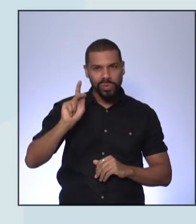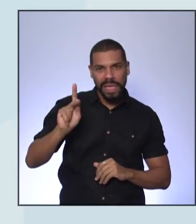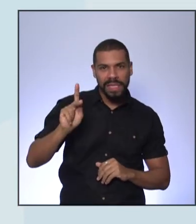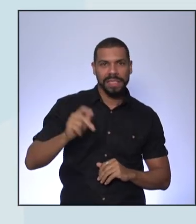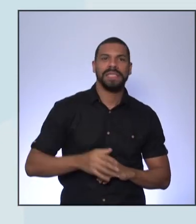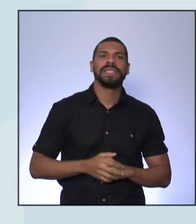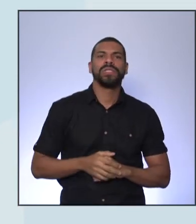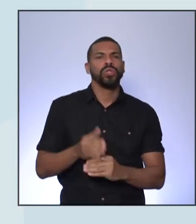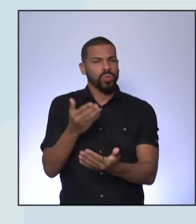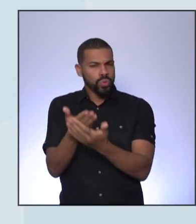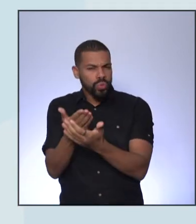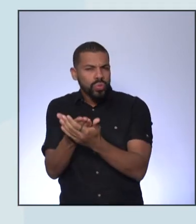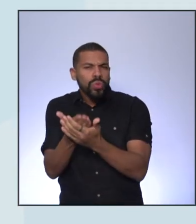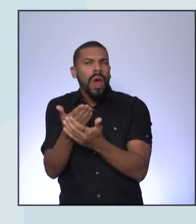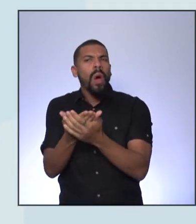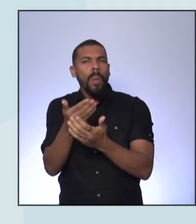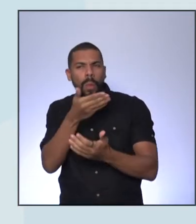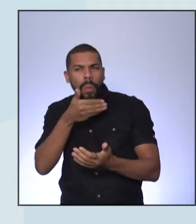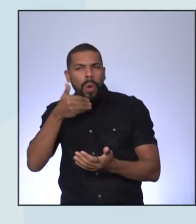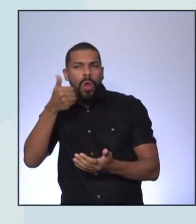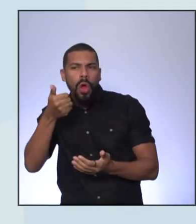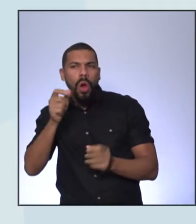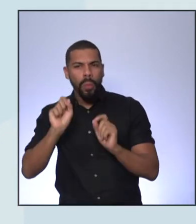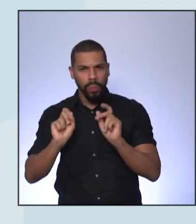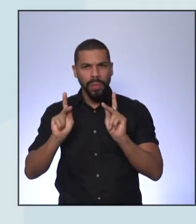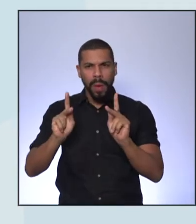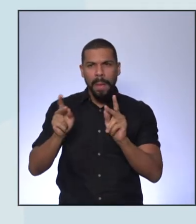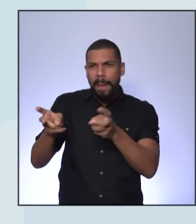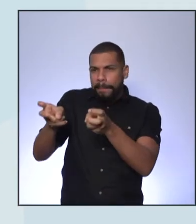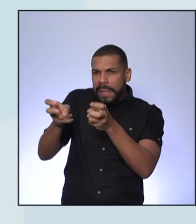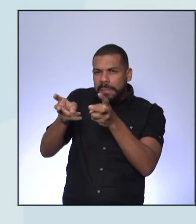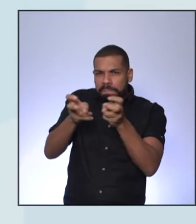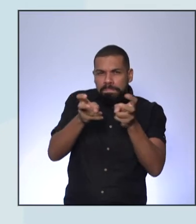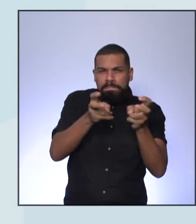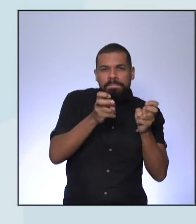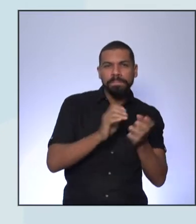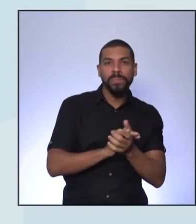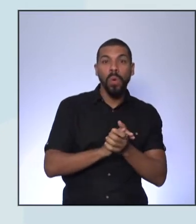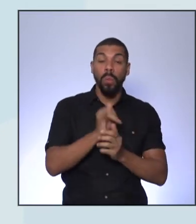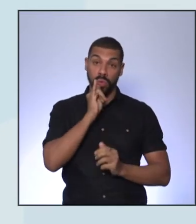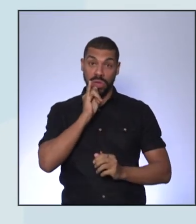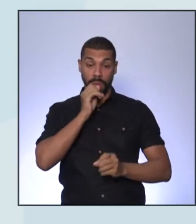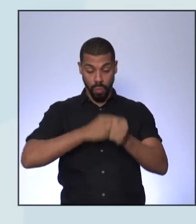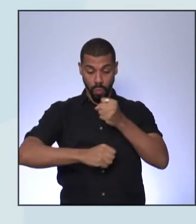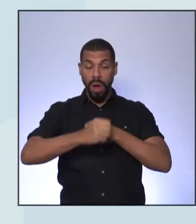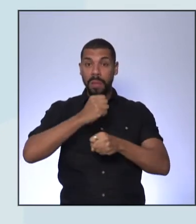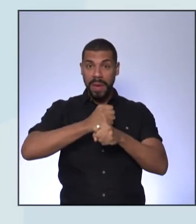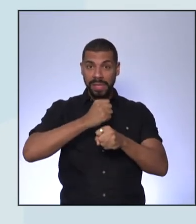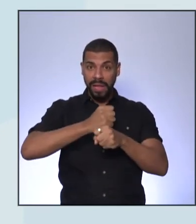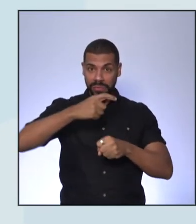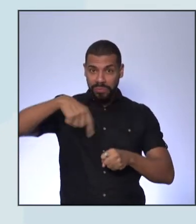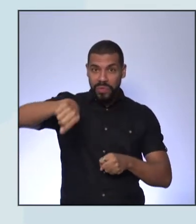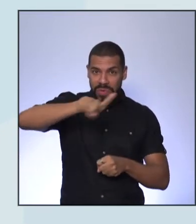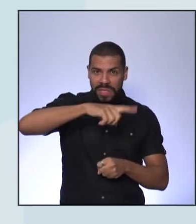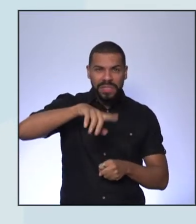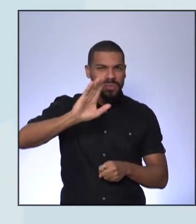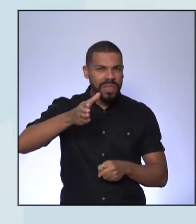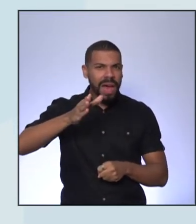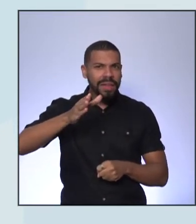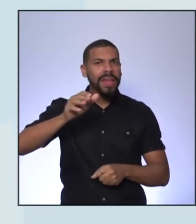mais, estudar um pouco, para vocês perceberem. O que acontece? No ano passado, vocês já